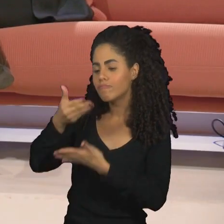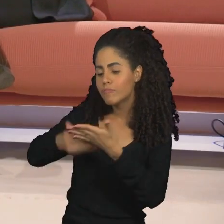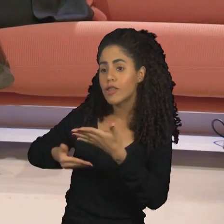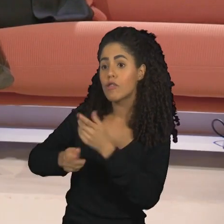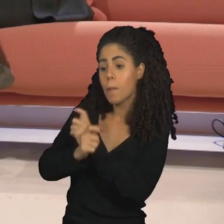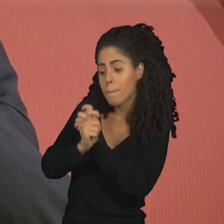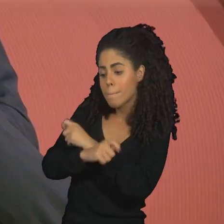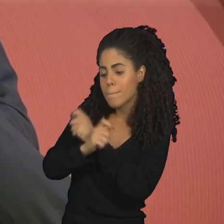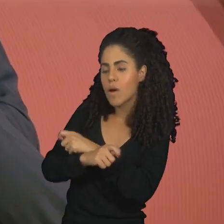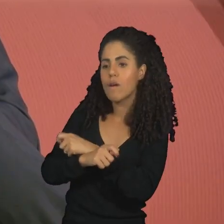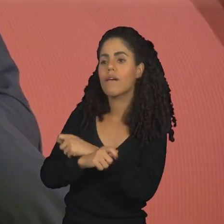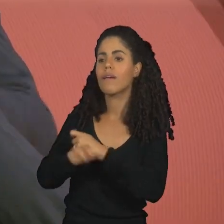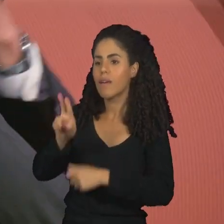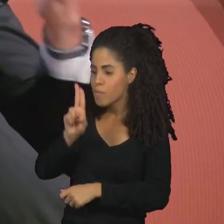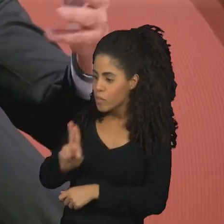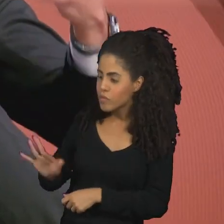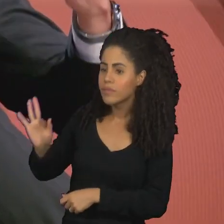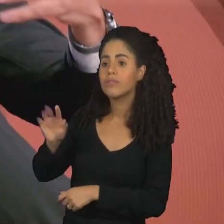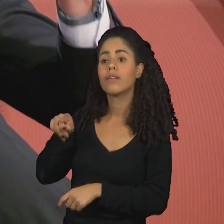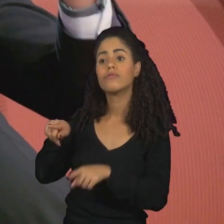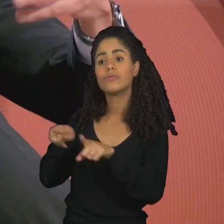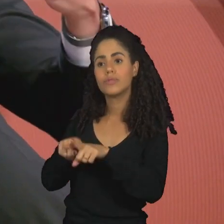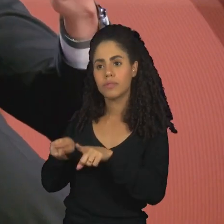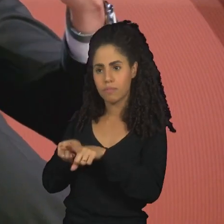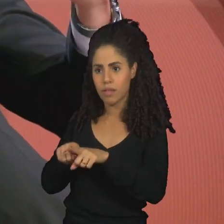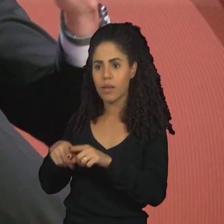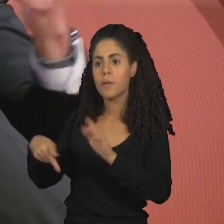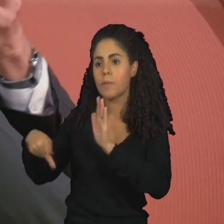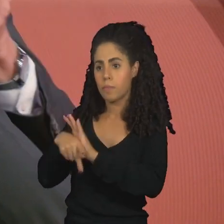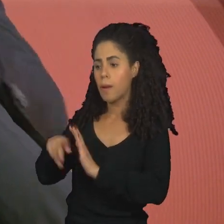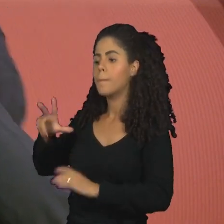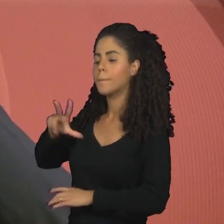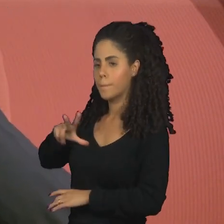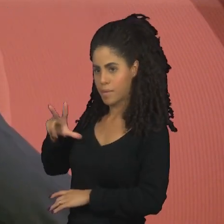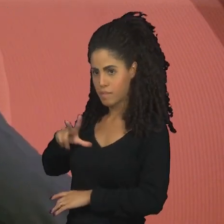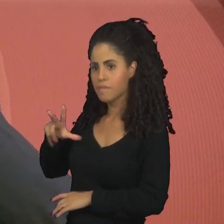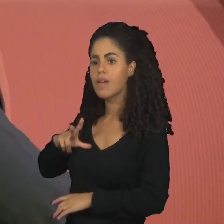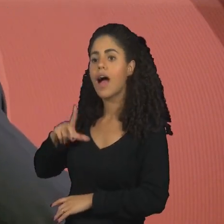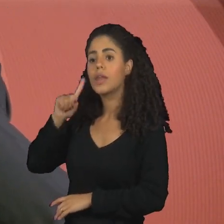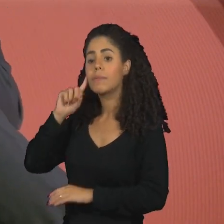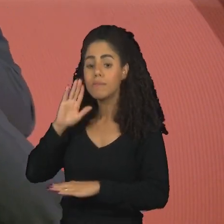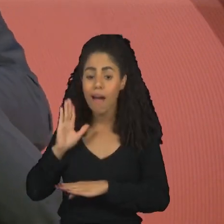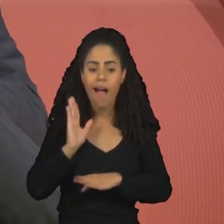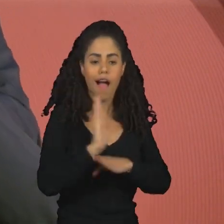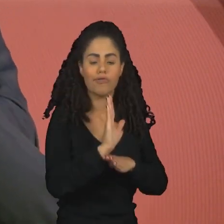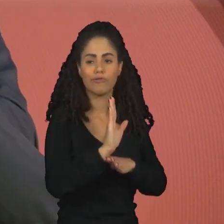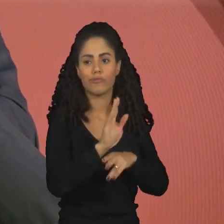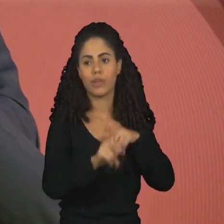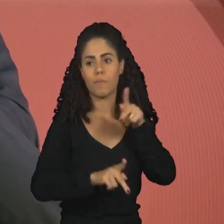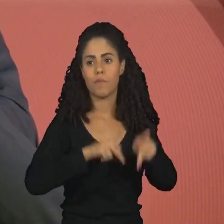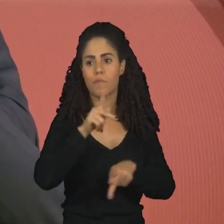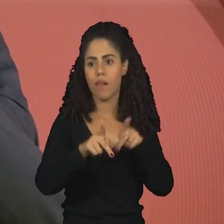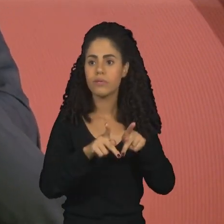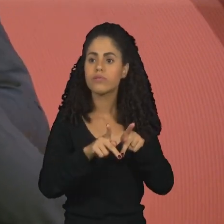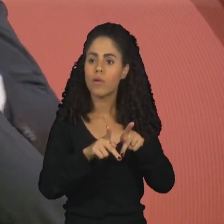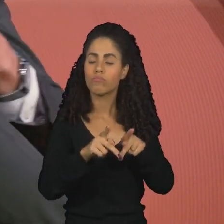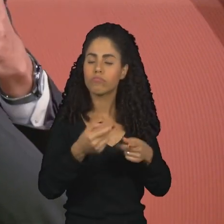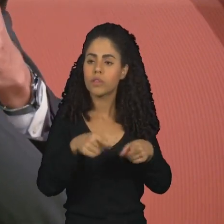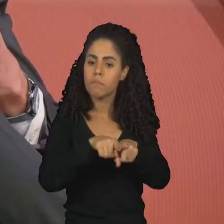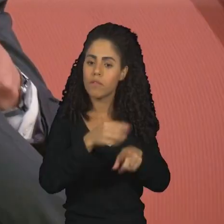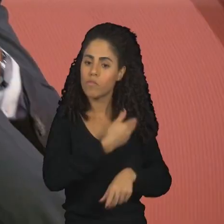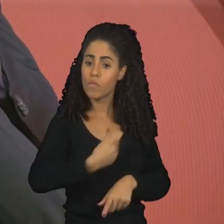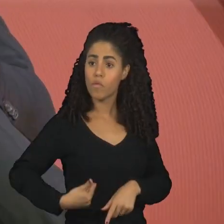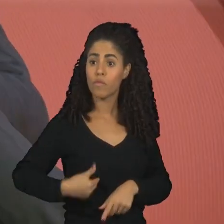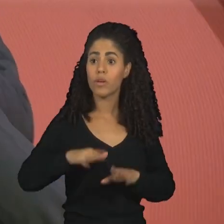PUC ela seja uma universidade privada, ou seja, com finalidade pública, não é? Mas que